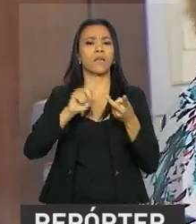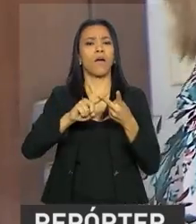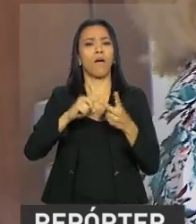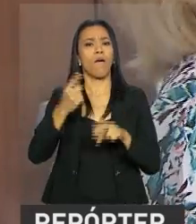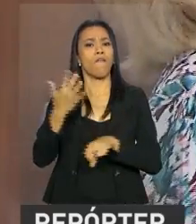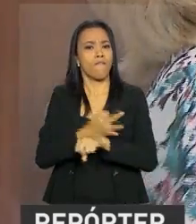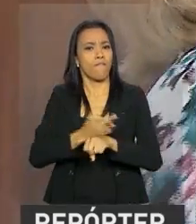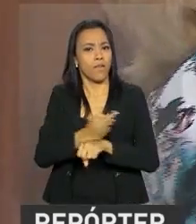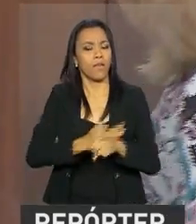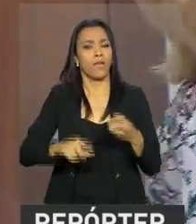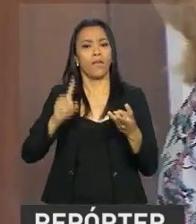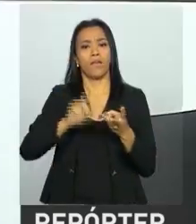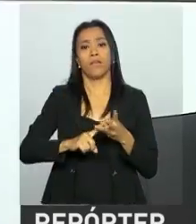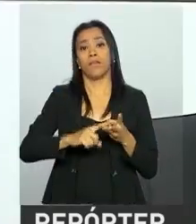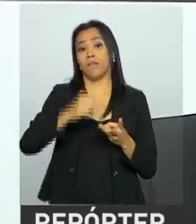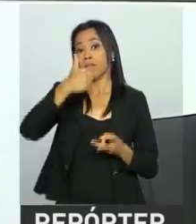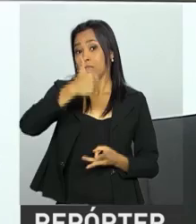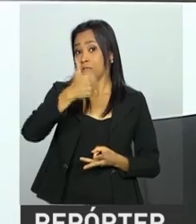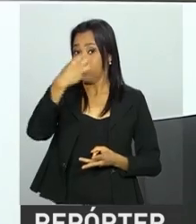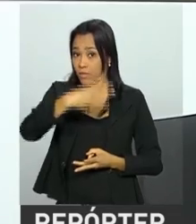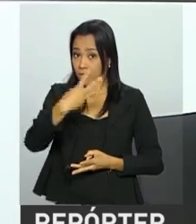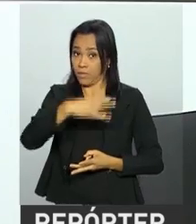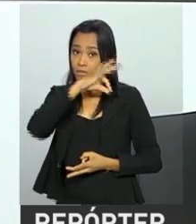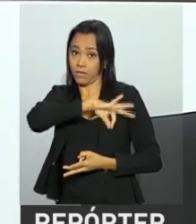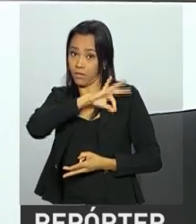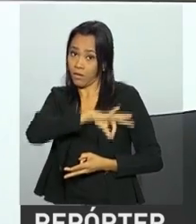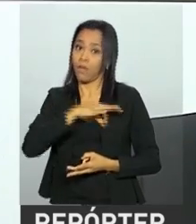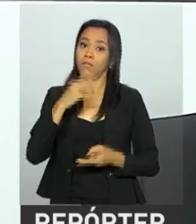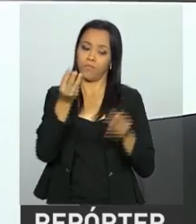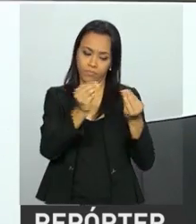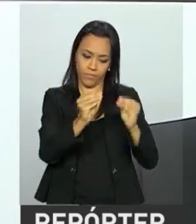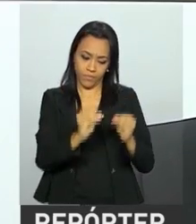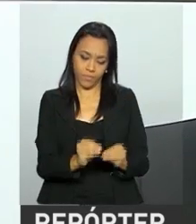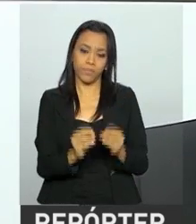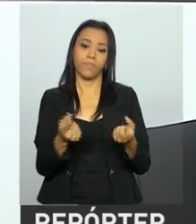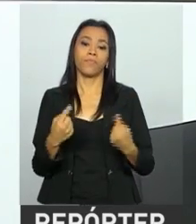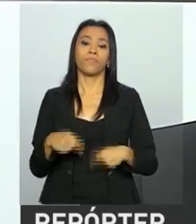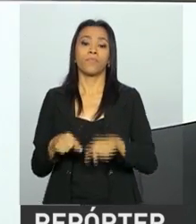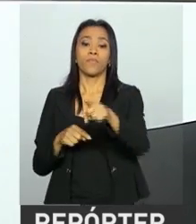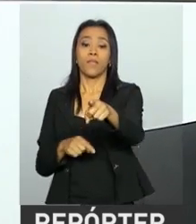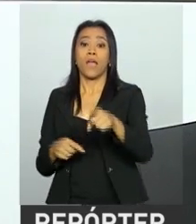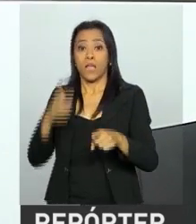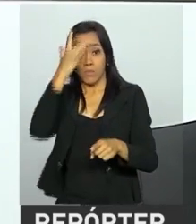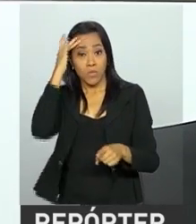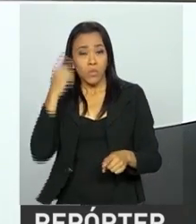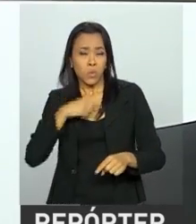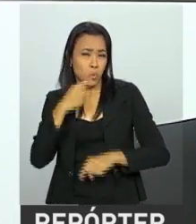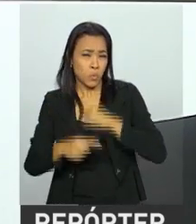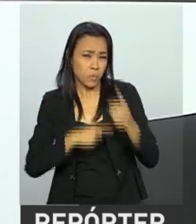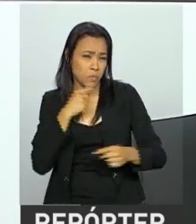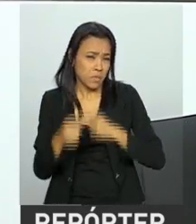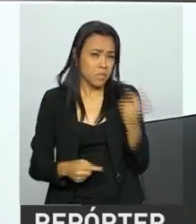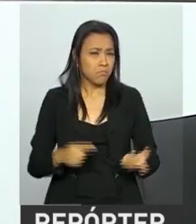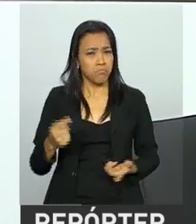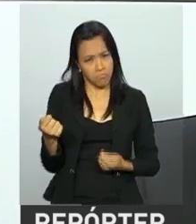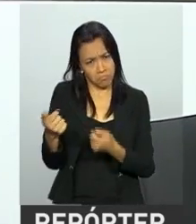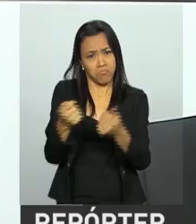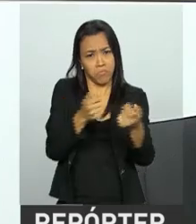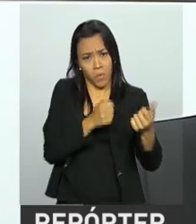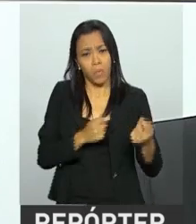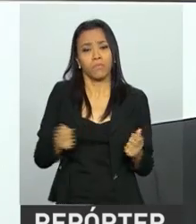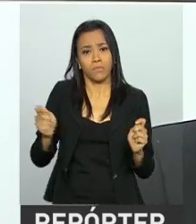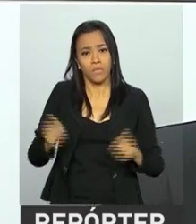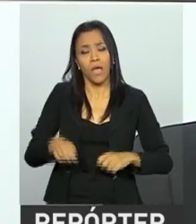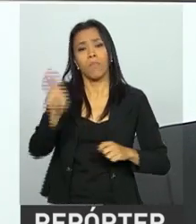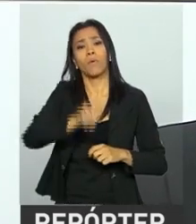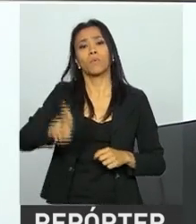e 13º salário. Houve uma evolução e hoje as pessoas têm muito menos dúvidas e conseguem utilizar o